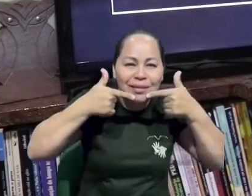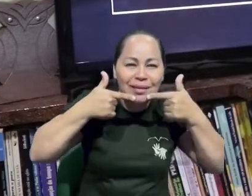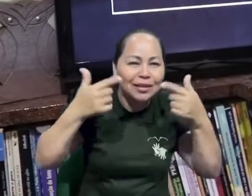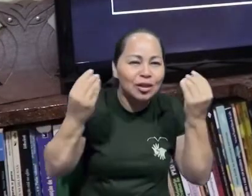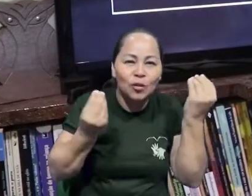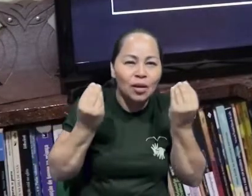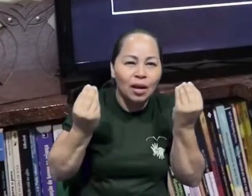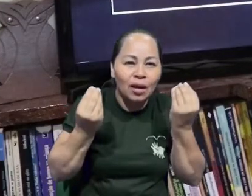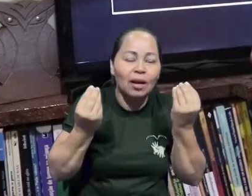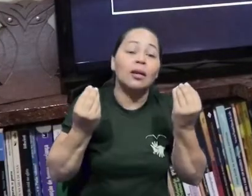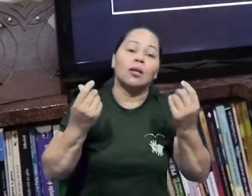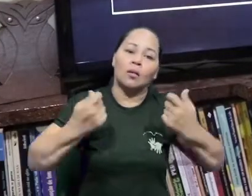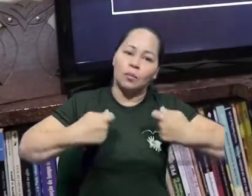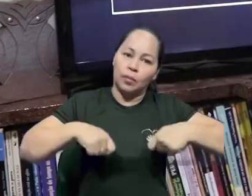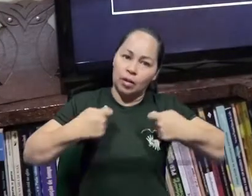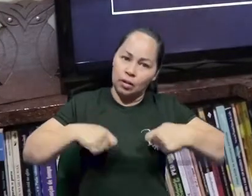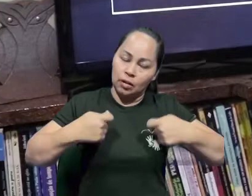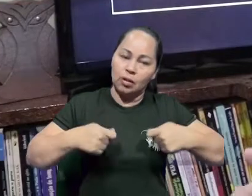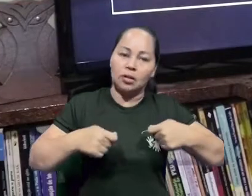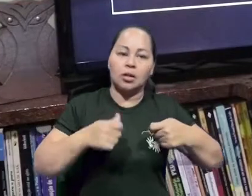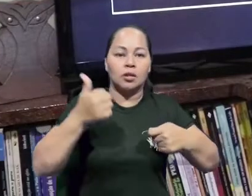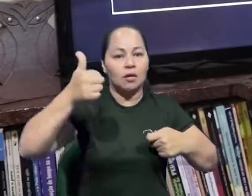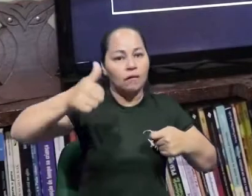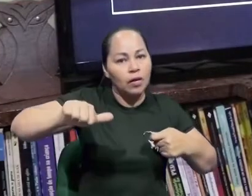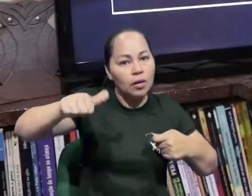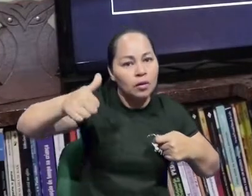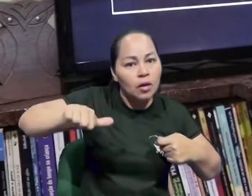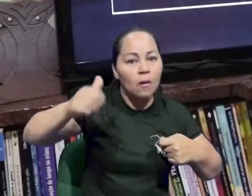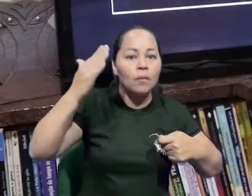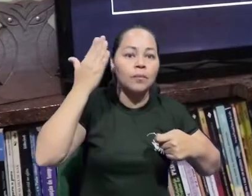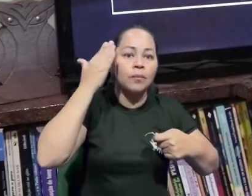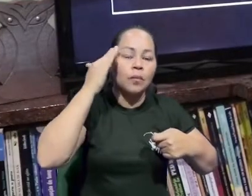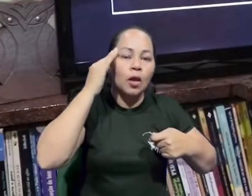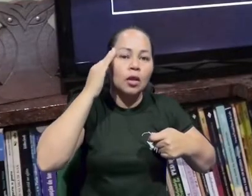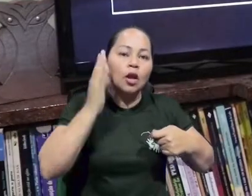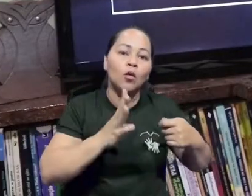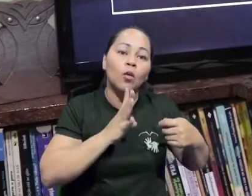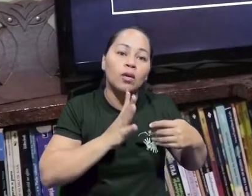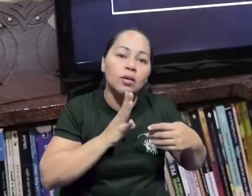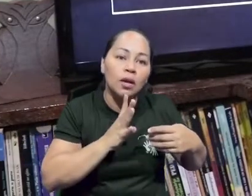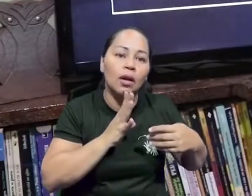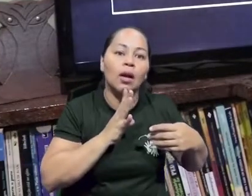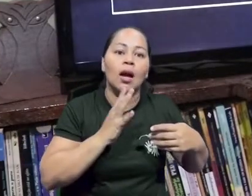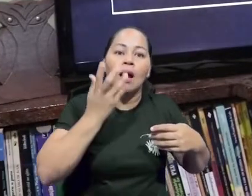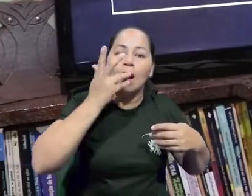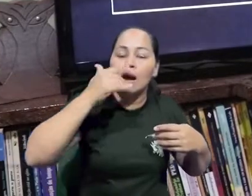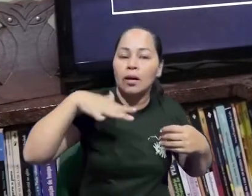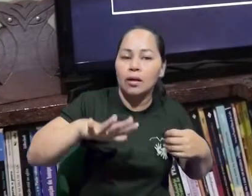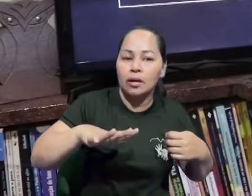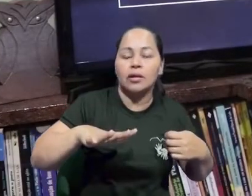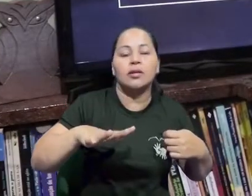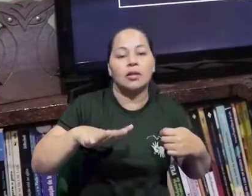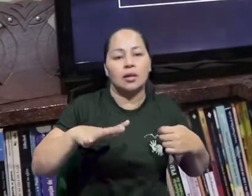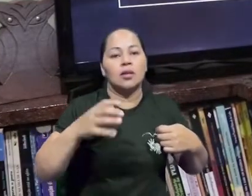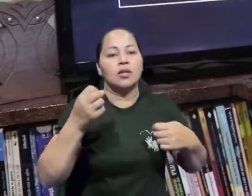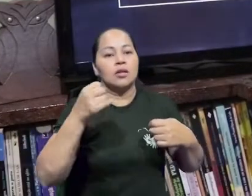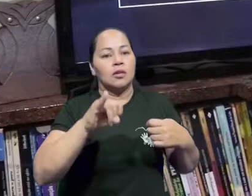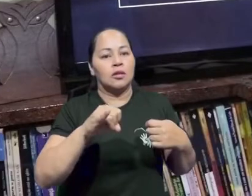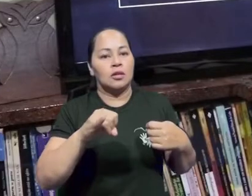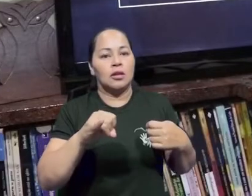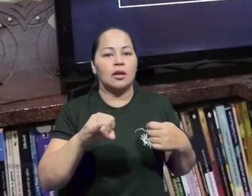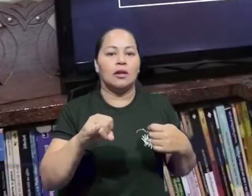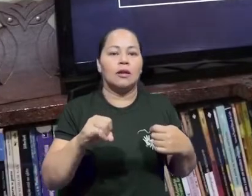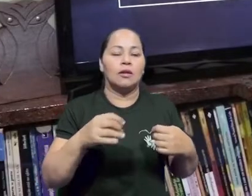sorrindo. Então, essa avaliação ela precisa de um tempo maior para conseguir conhecer a criança e saber o que ela está